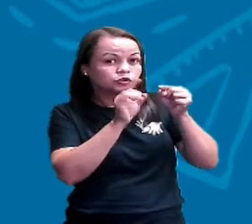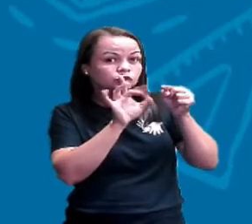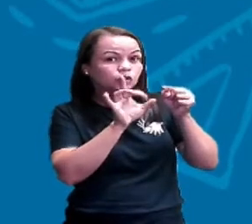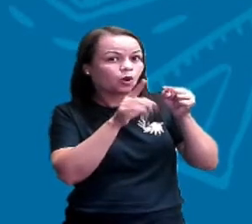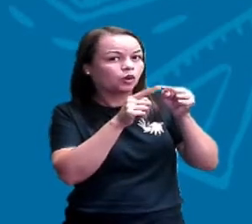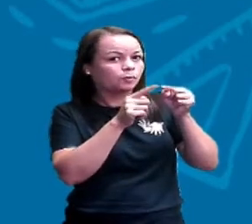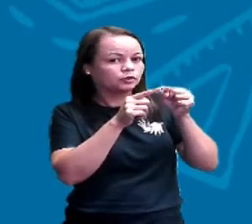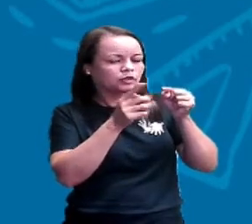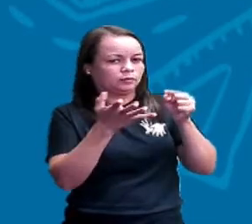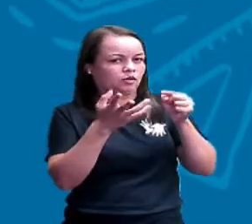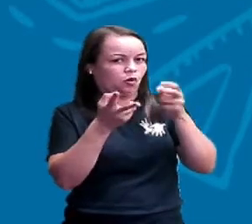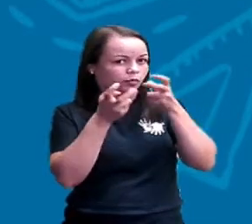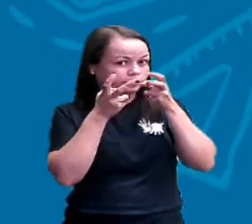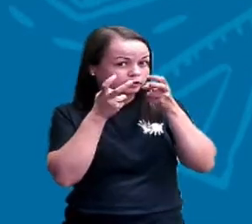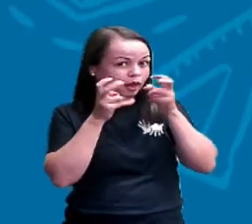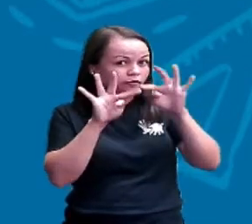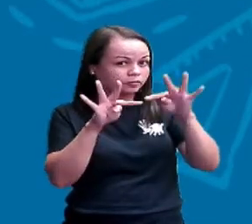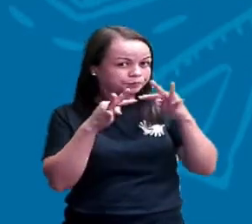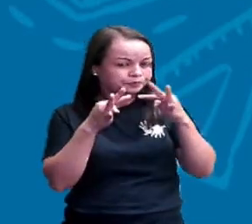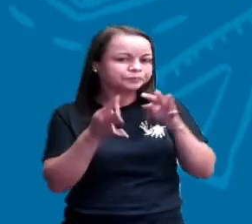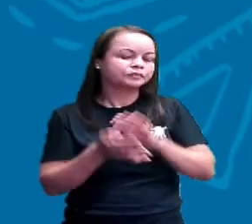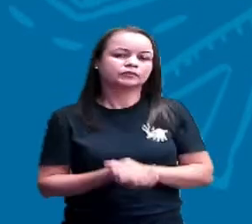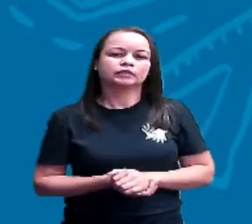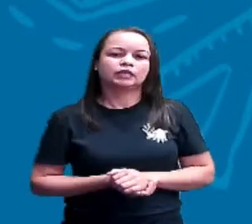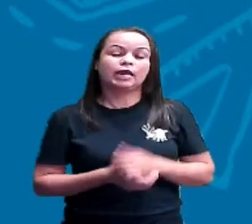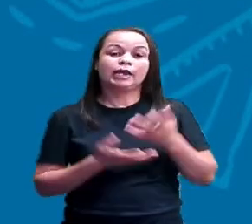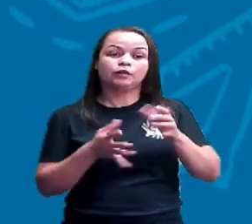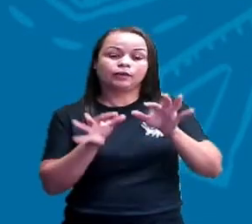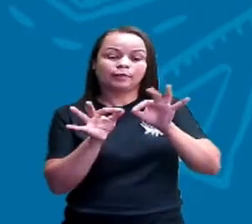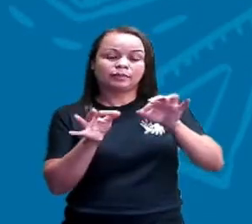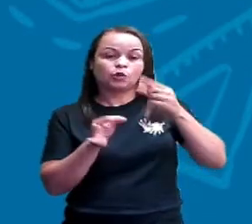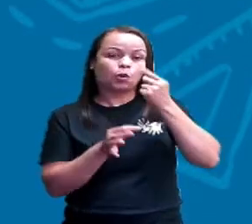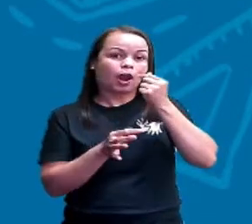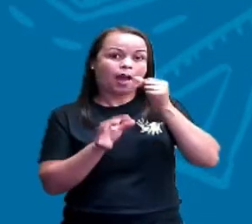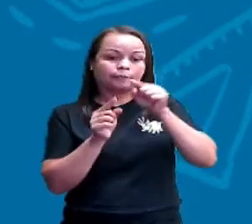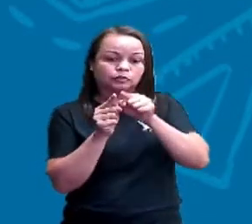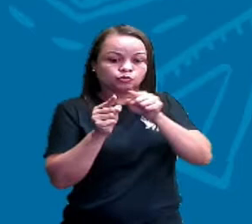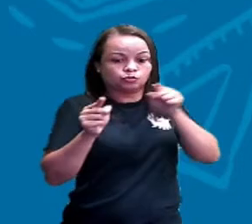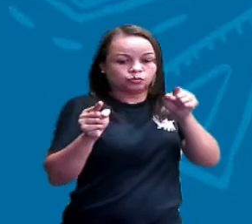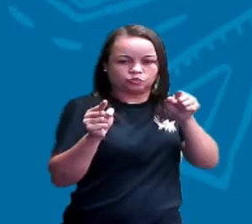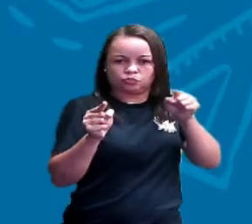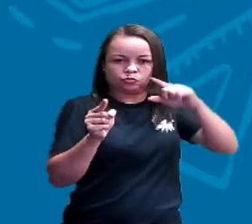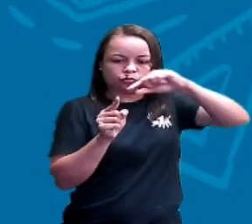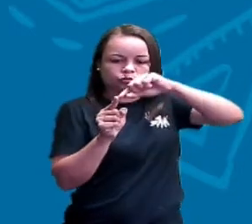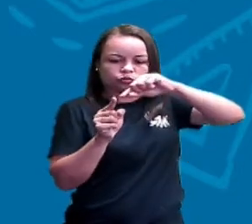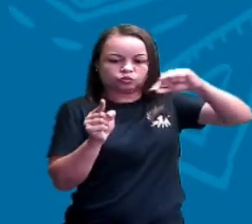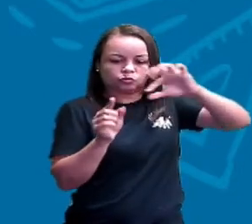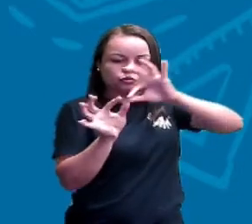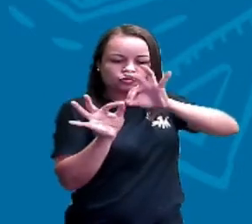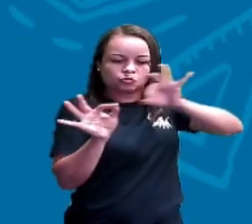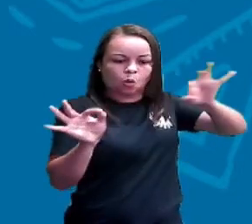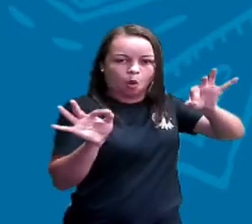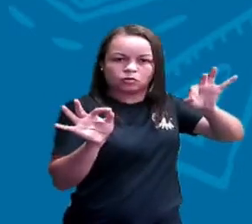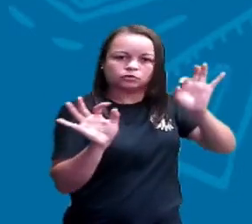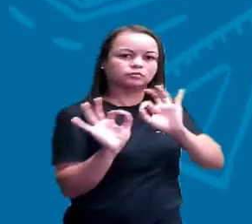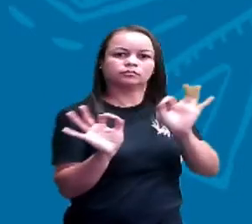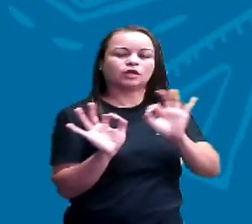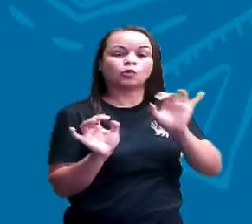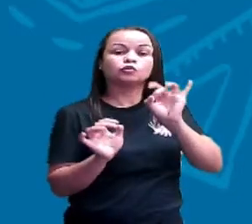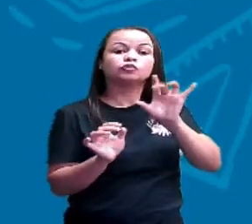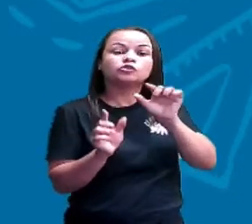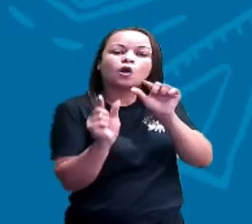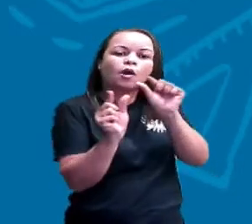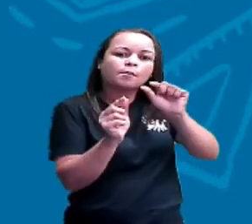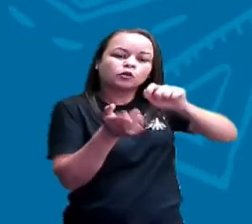de banana. Ele não quer medir o lápis todo. Ele quer medir apenas